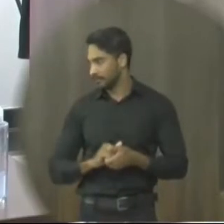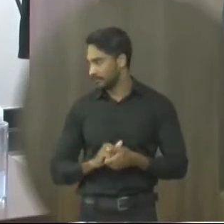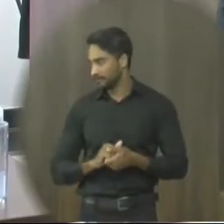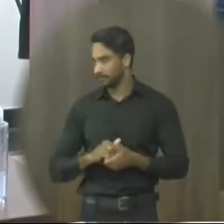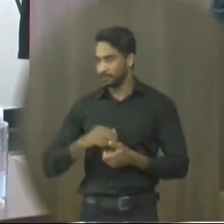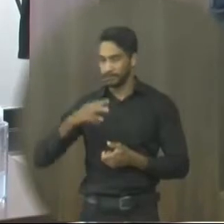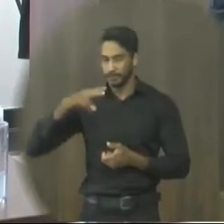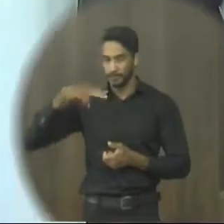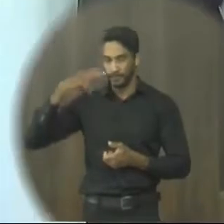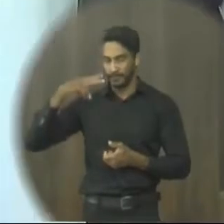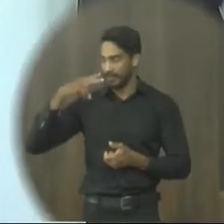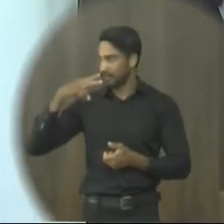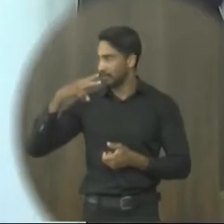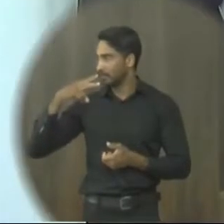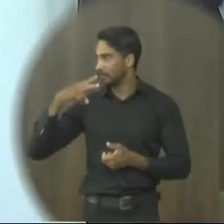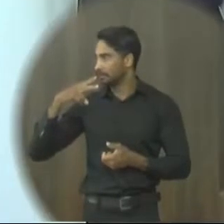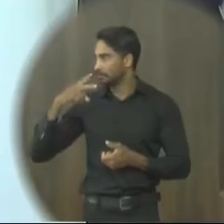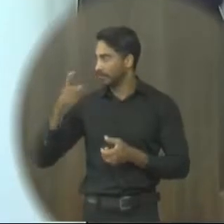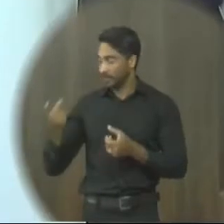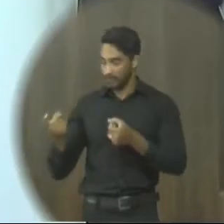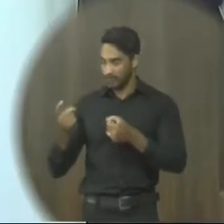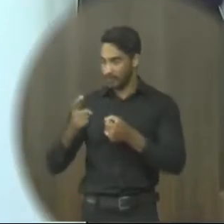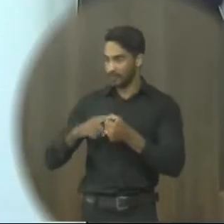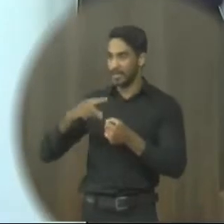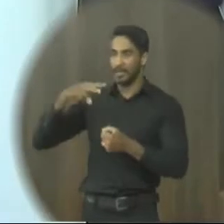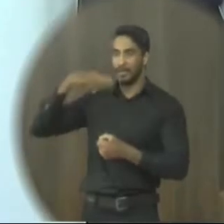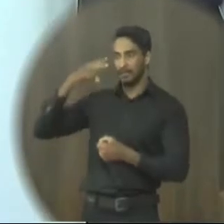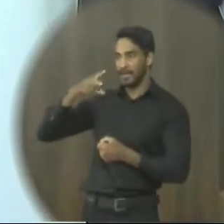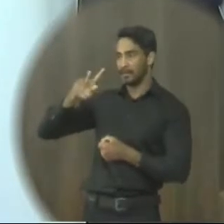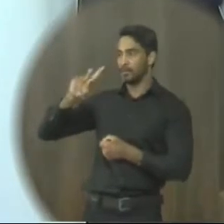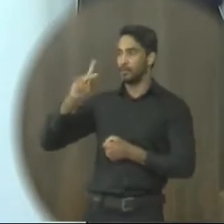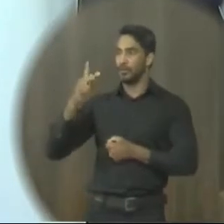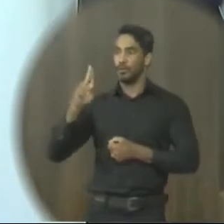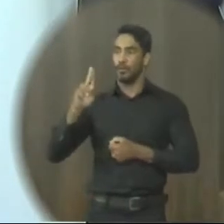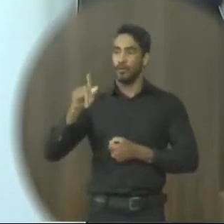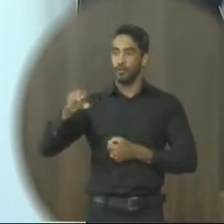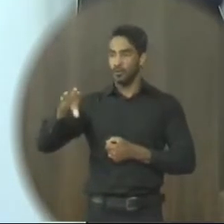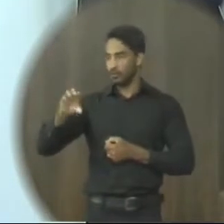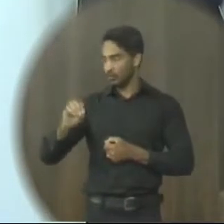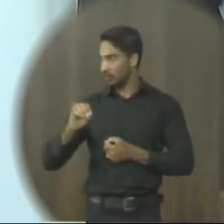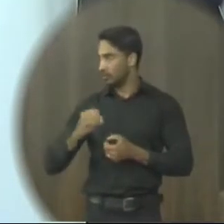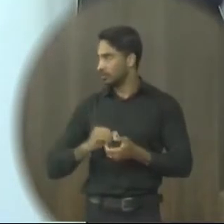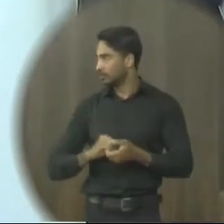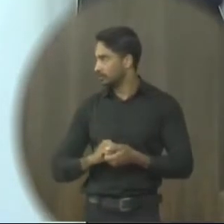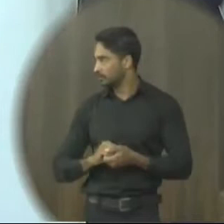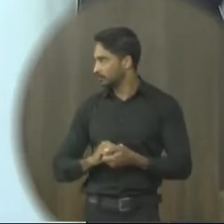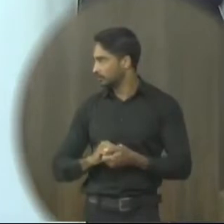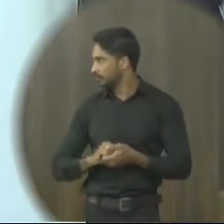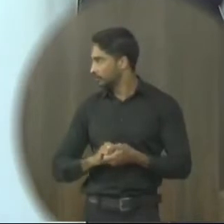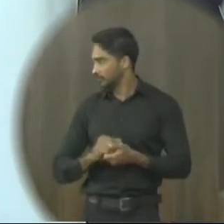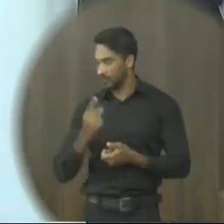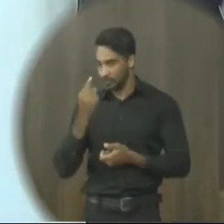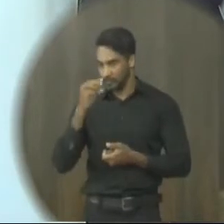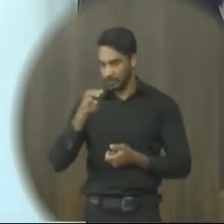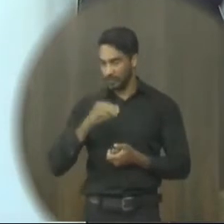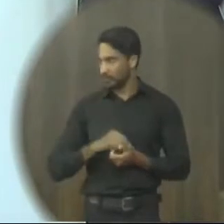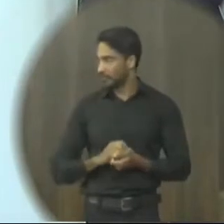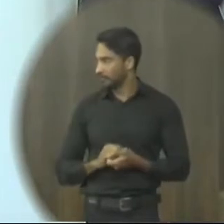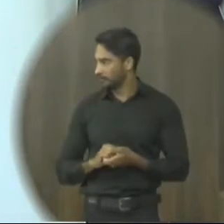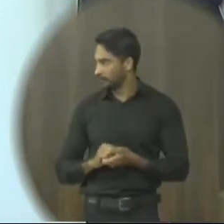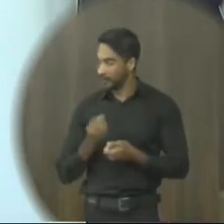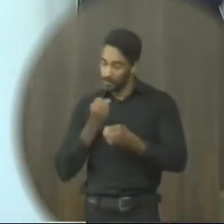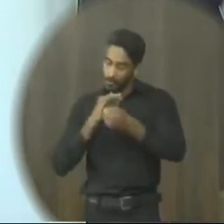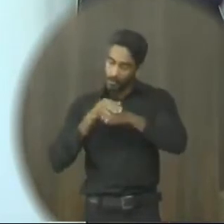algum vereador sobre o assunto? Então vou voltar a palavra ao vereador Hugo. Vossa Excelência, fazer a conclusão aí. Só um minuto, senhor.